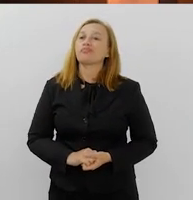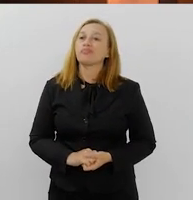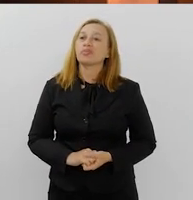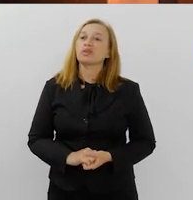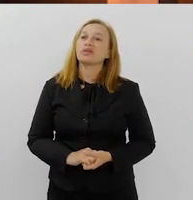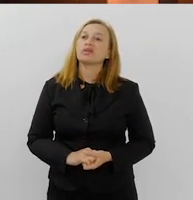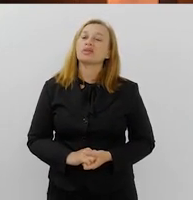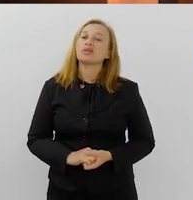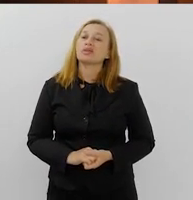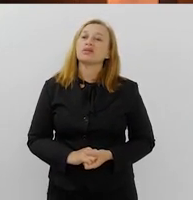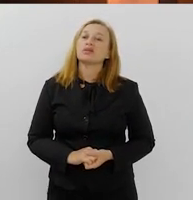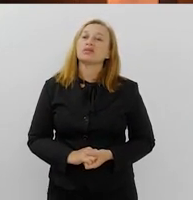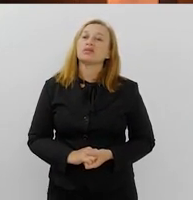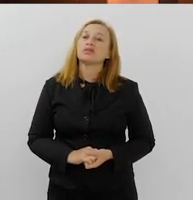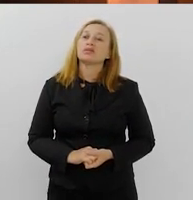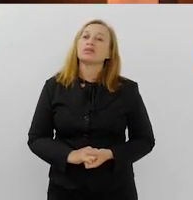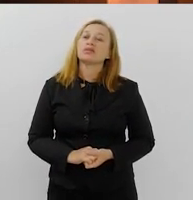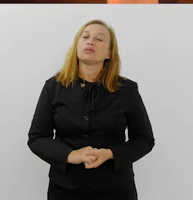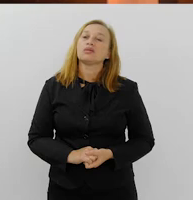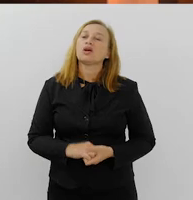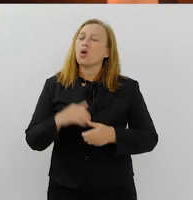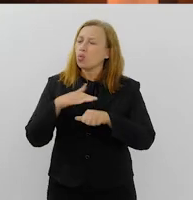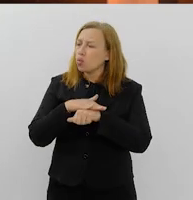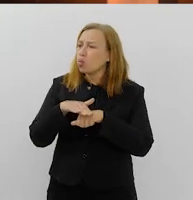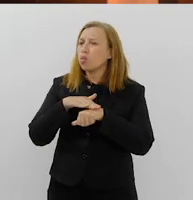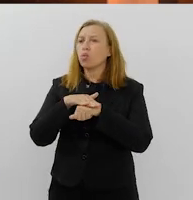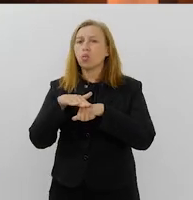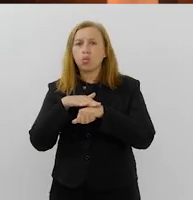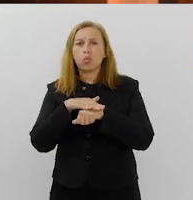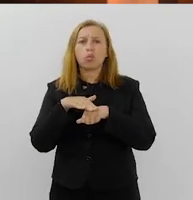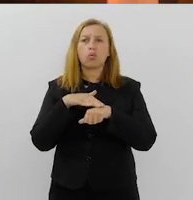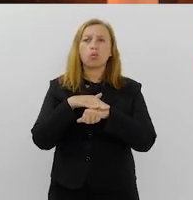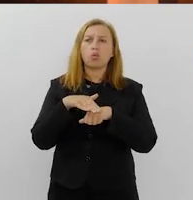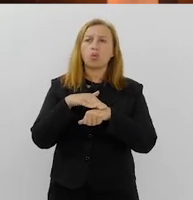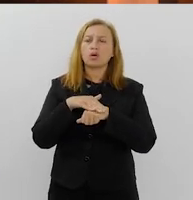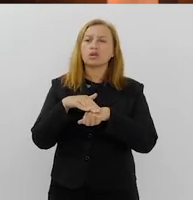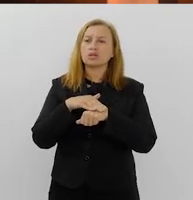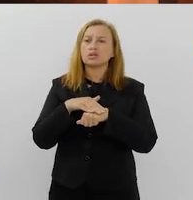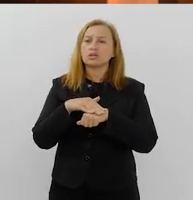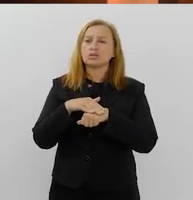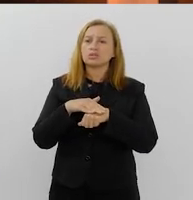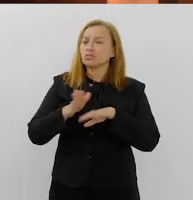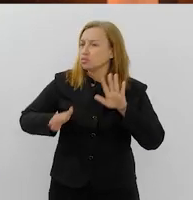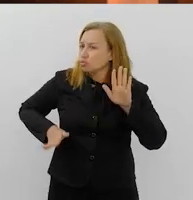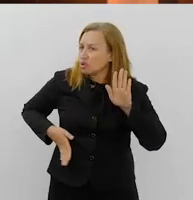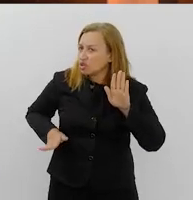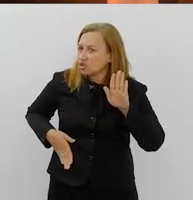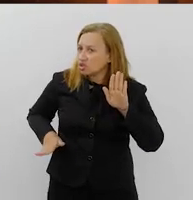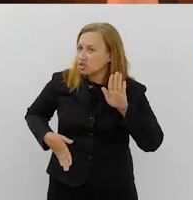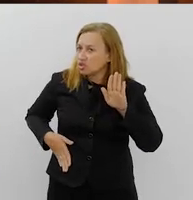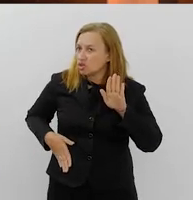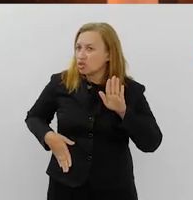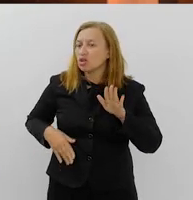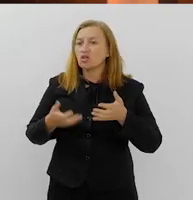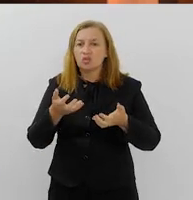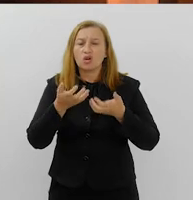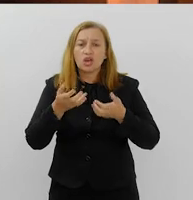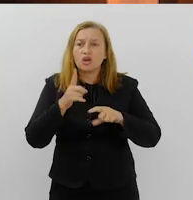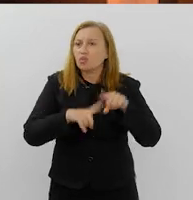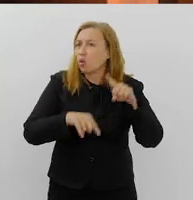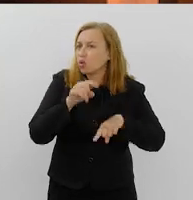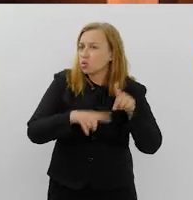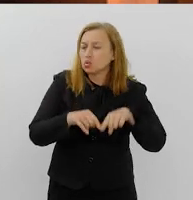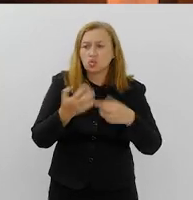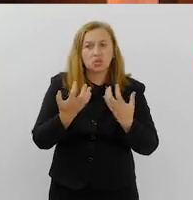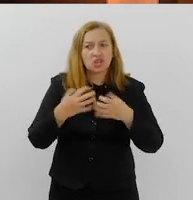um assaltante. Os assaltantes, né? E conversando com eles, e eles só